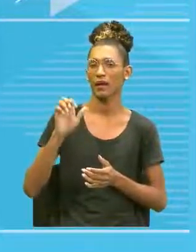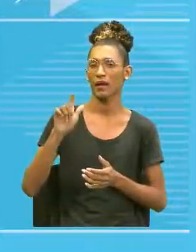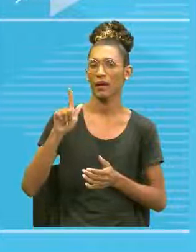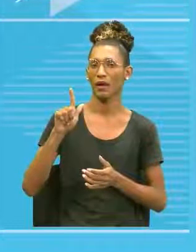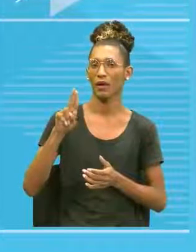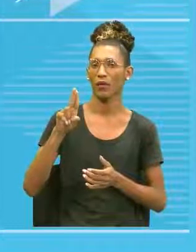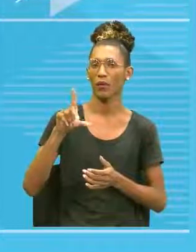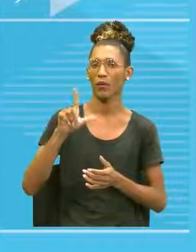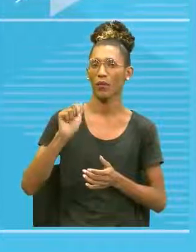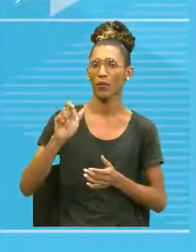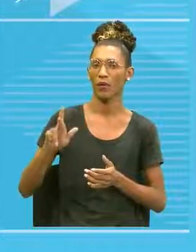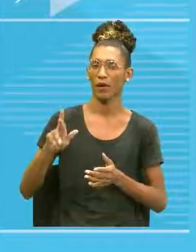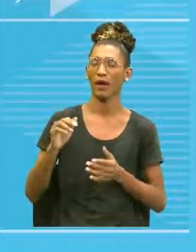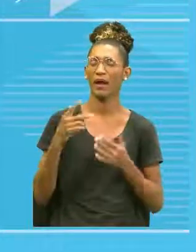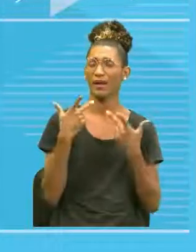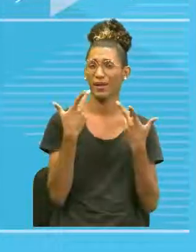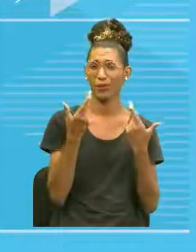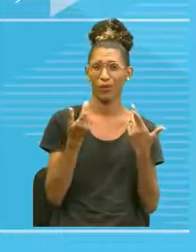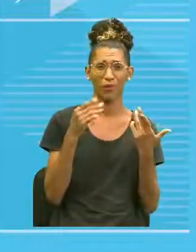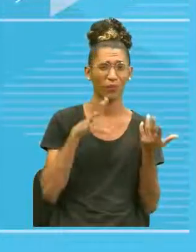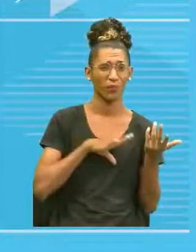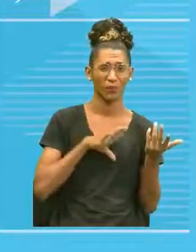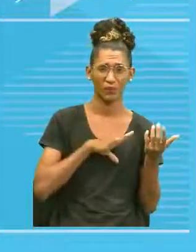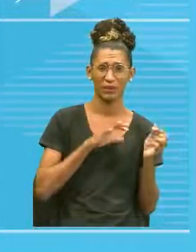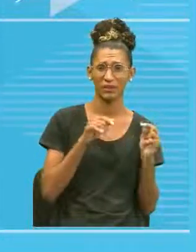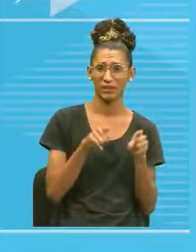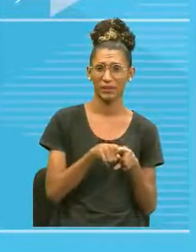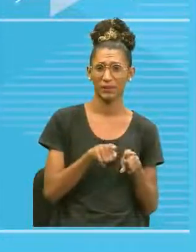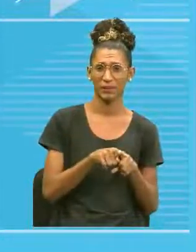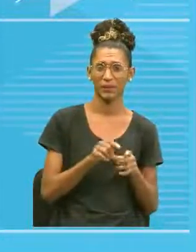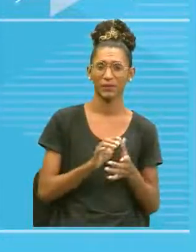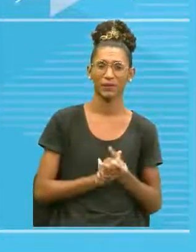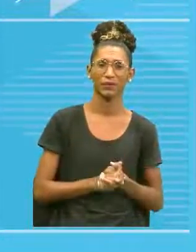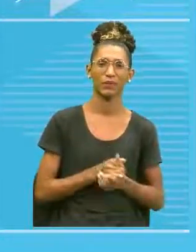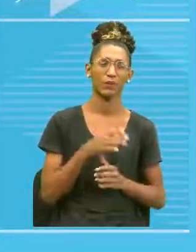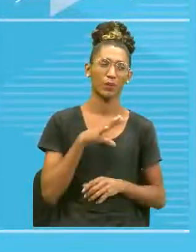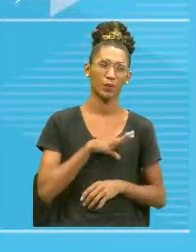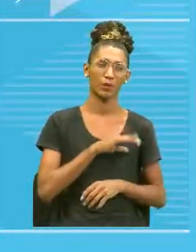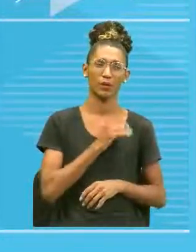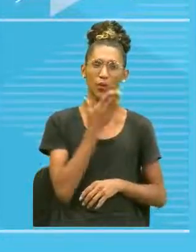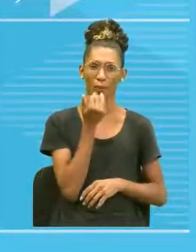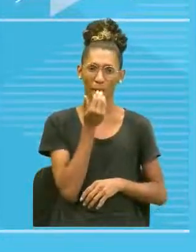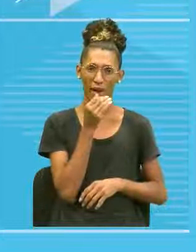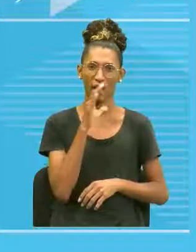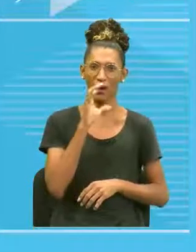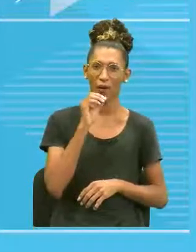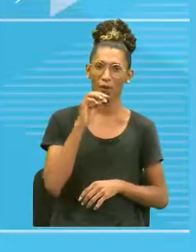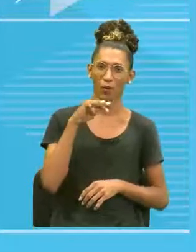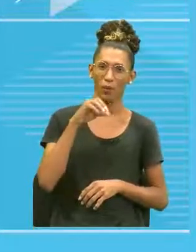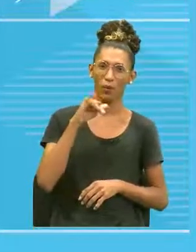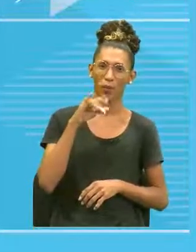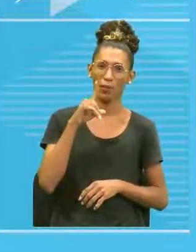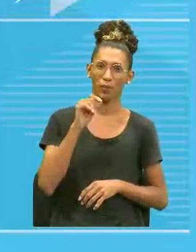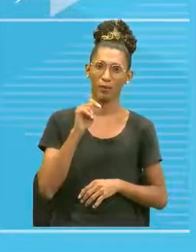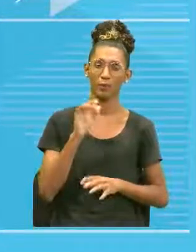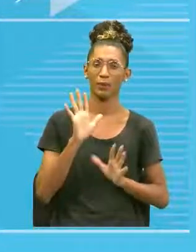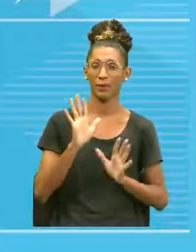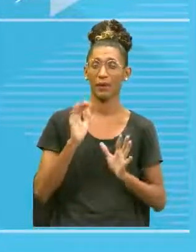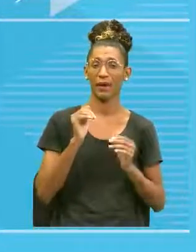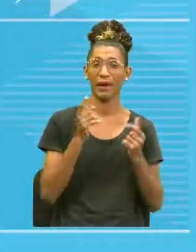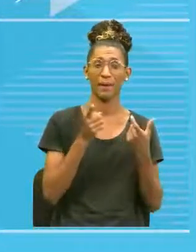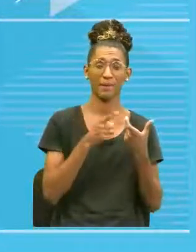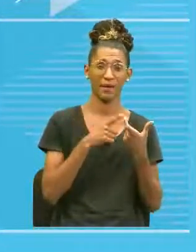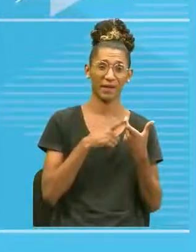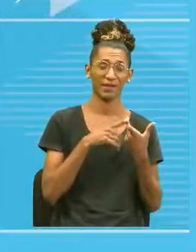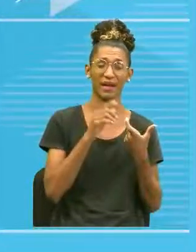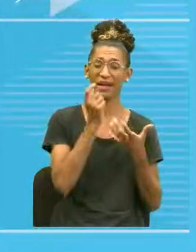beber é bebido comer é comido agora escrever é escrito